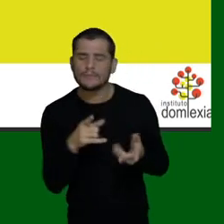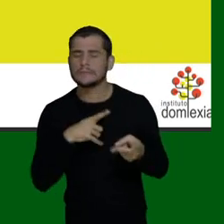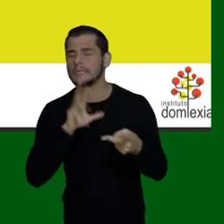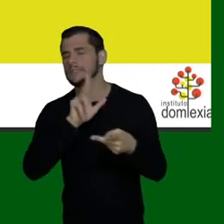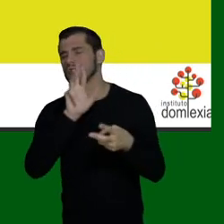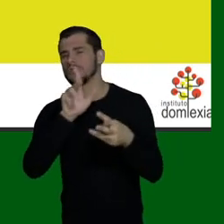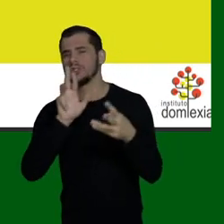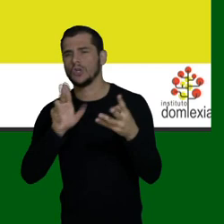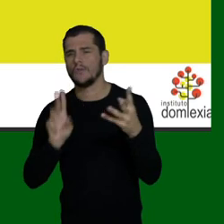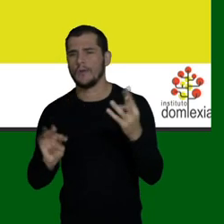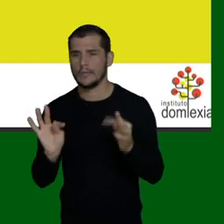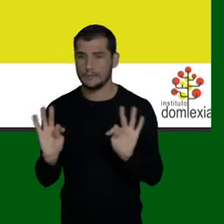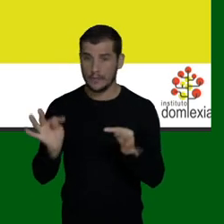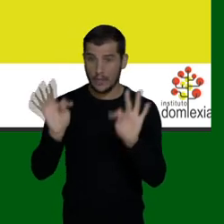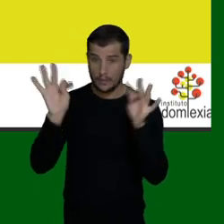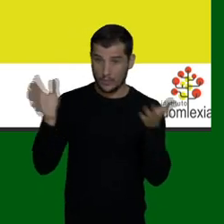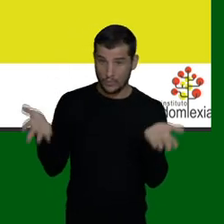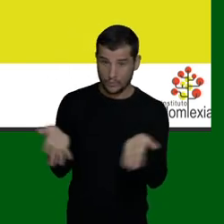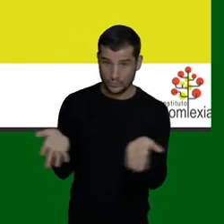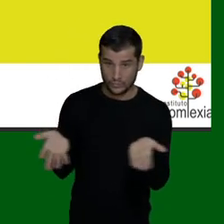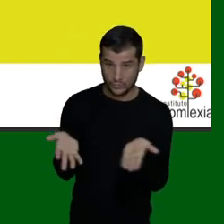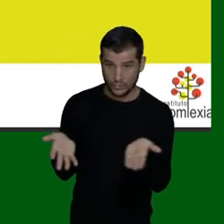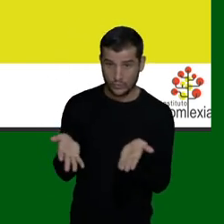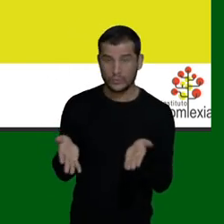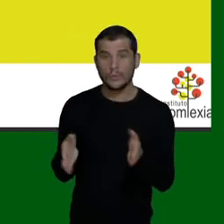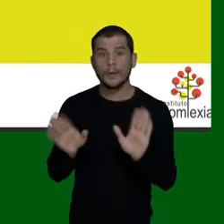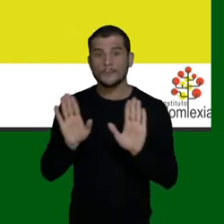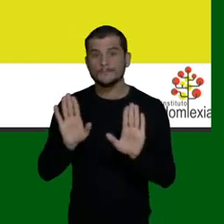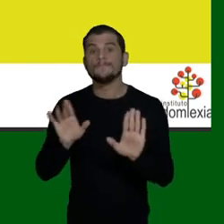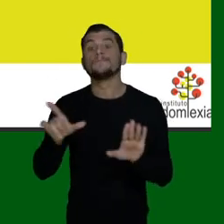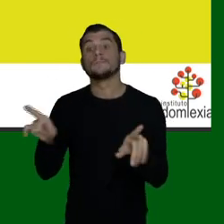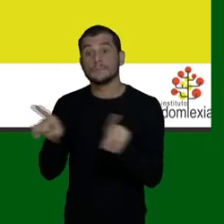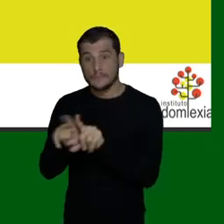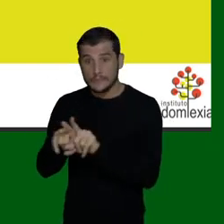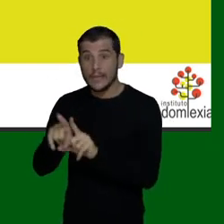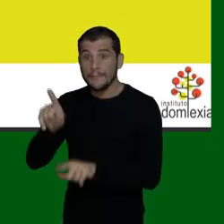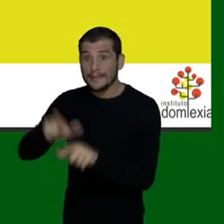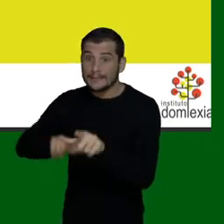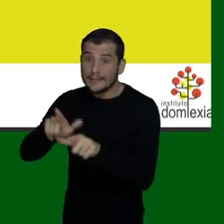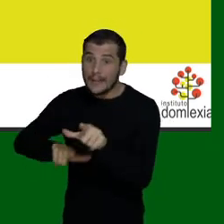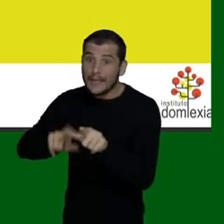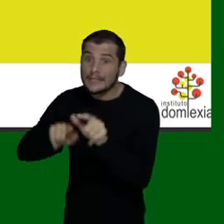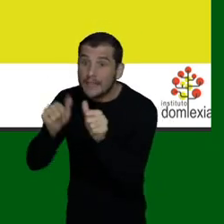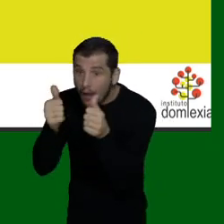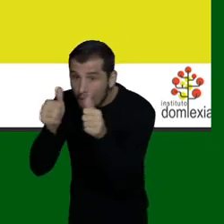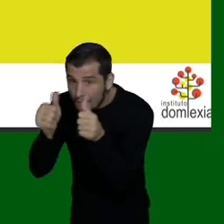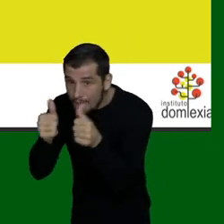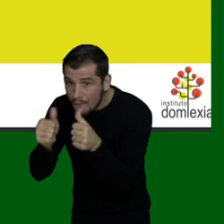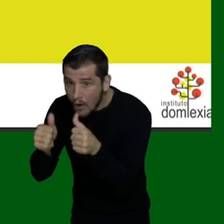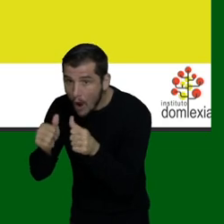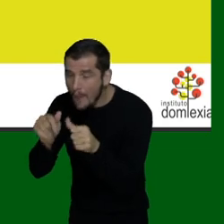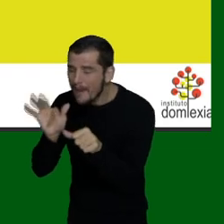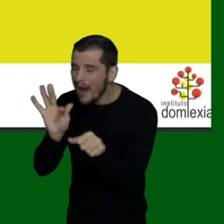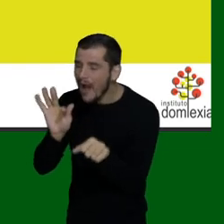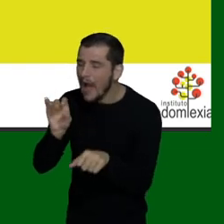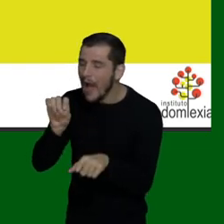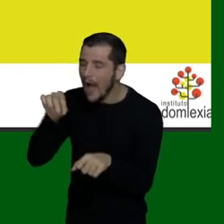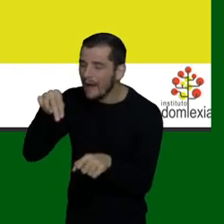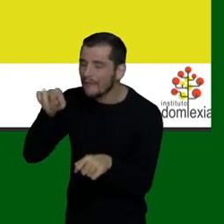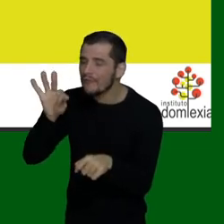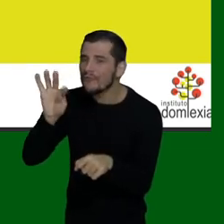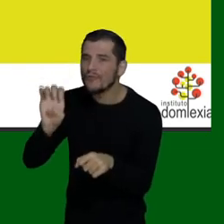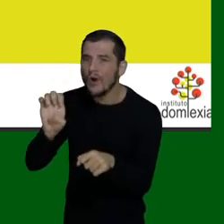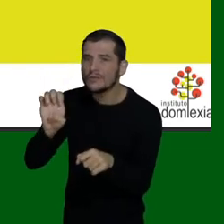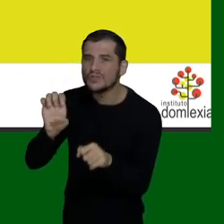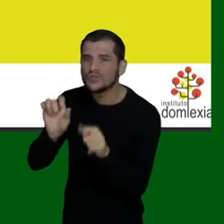tecnologia a gente sabe que tem uma questão de fonte também né e a Fonte não Obrigatoriamente a fonte disléxica mas a gente